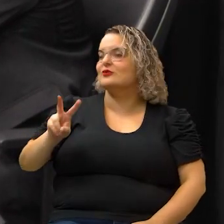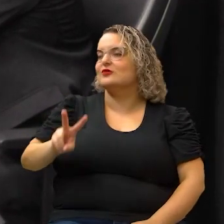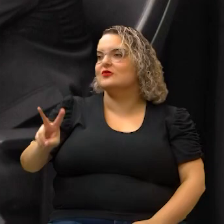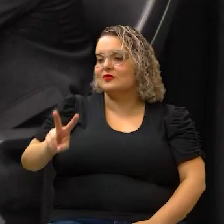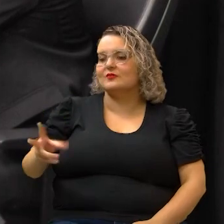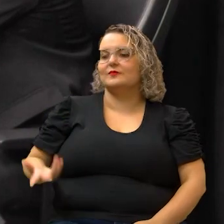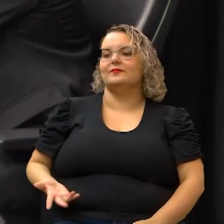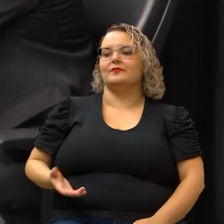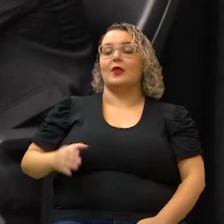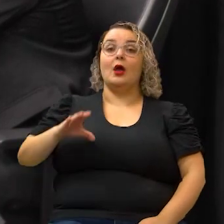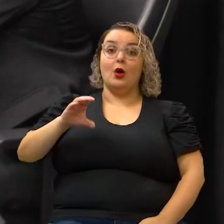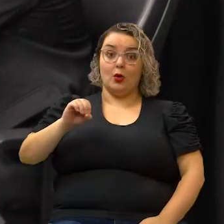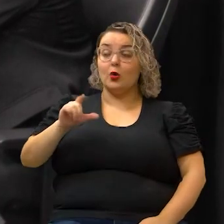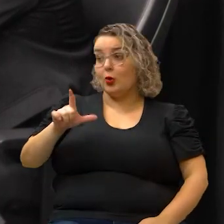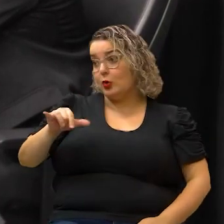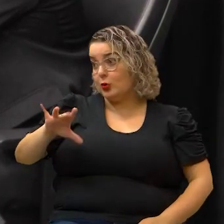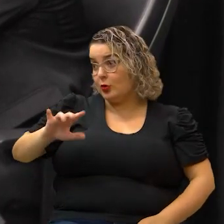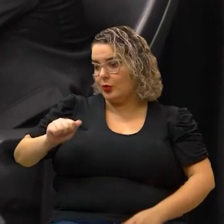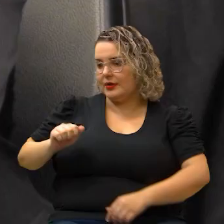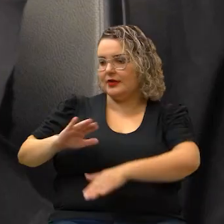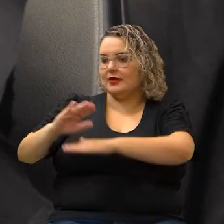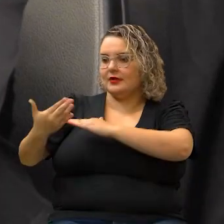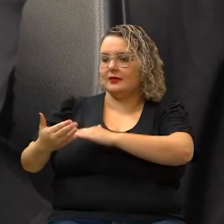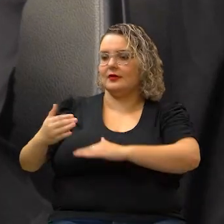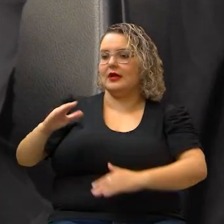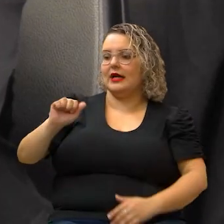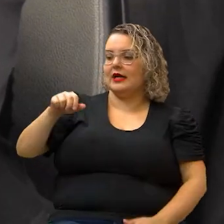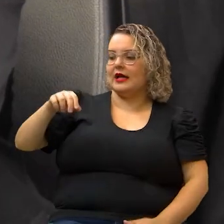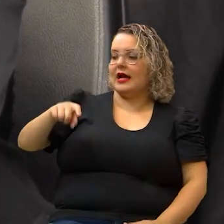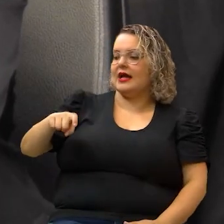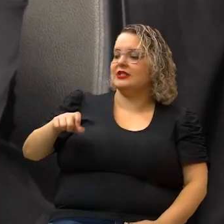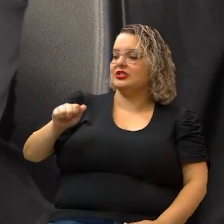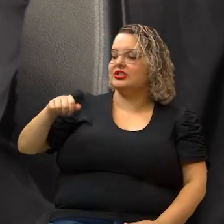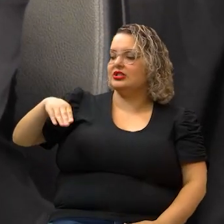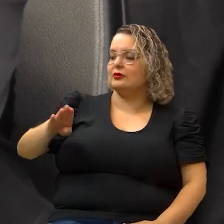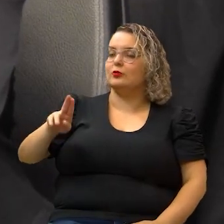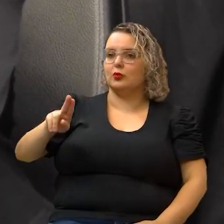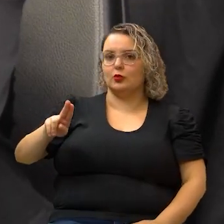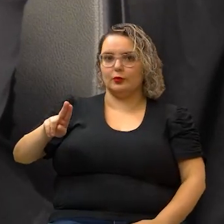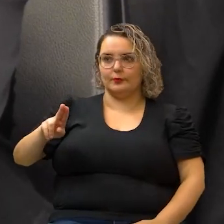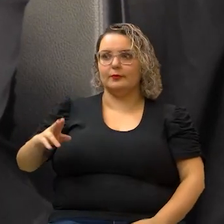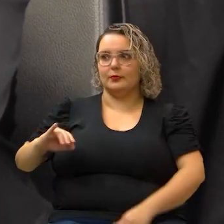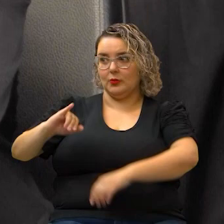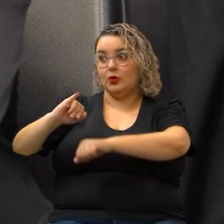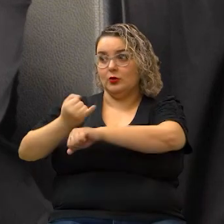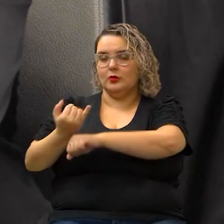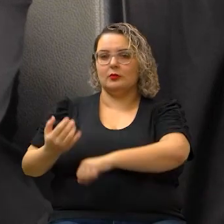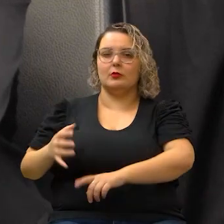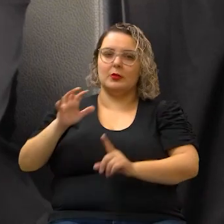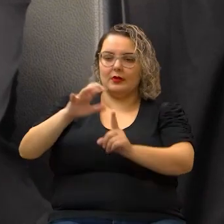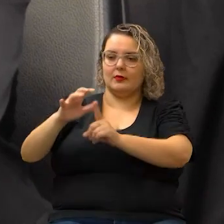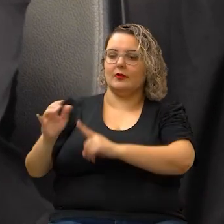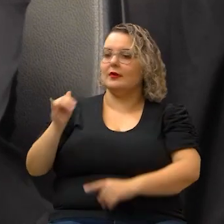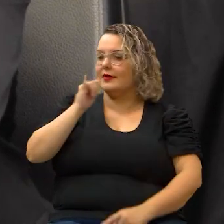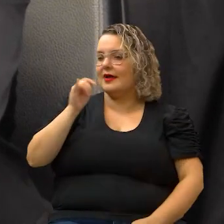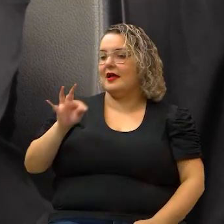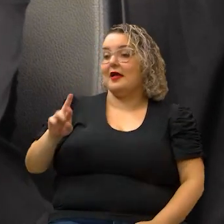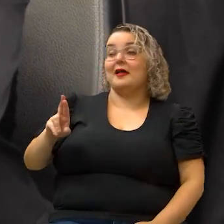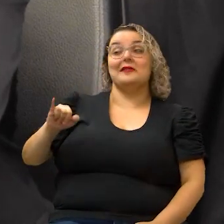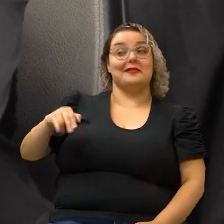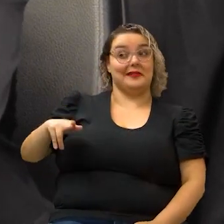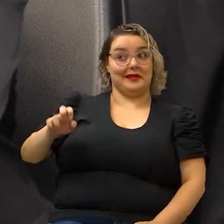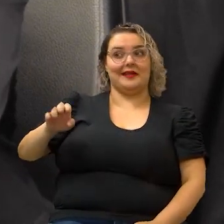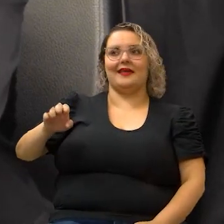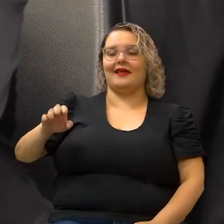é a Colônia. Sim. Chama Colônia o bairro. Caxambu e Colônia são dois bairros de Jundiaí com grande influência italiana, é Trinquinato,